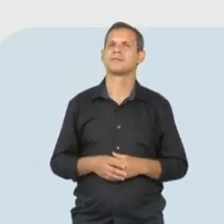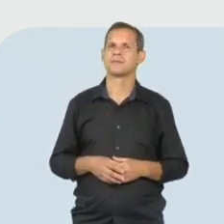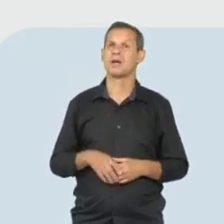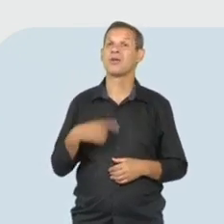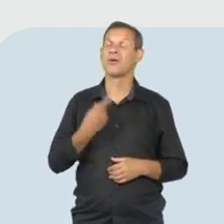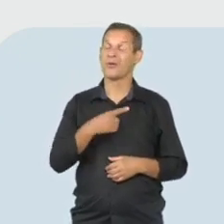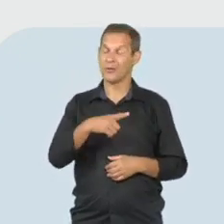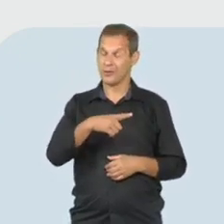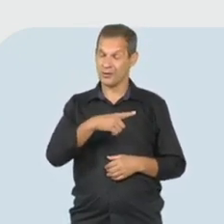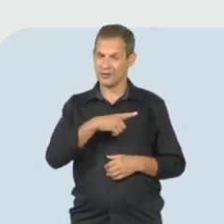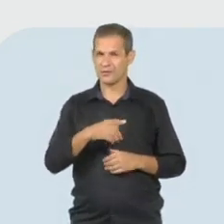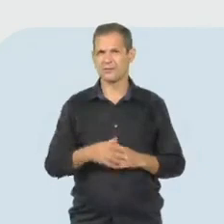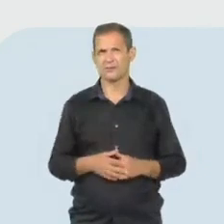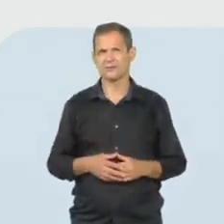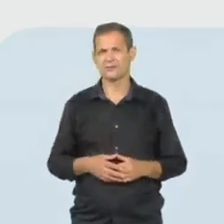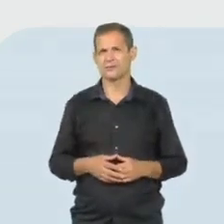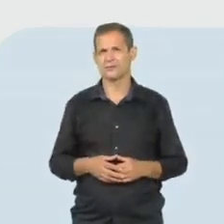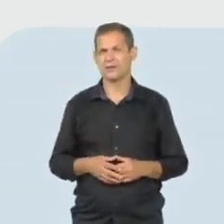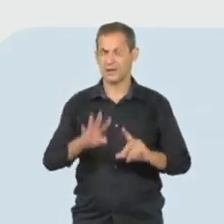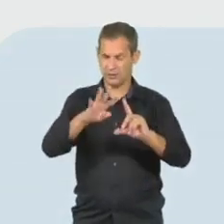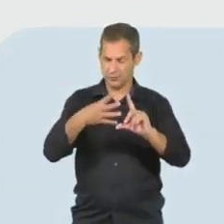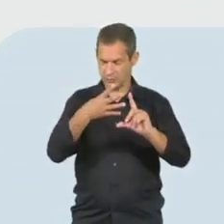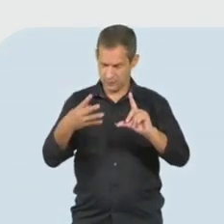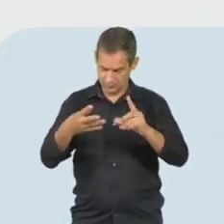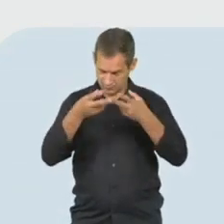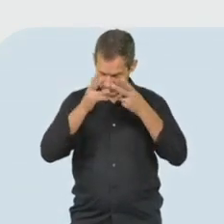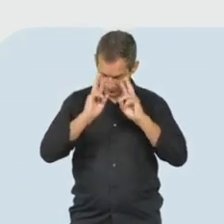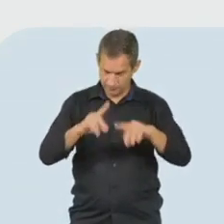gente vai trazer isso para a tabela.